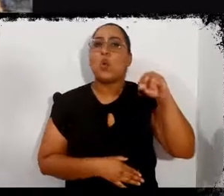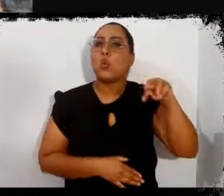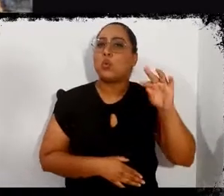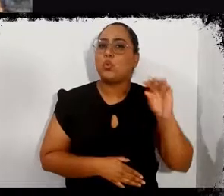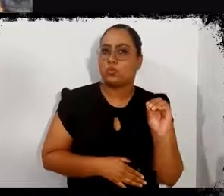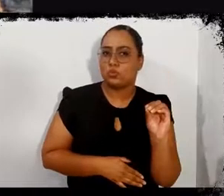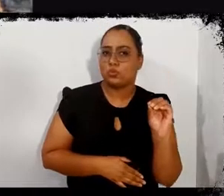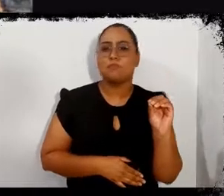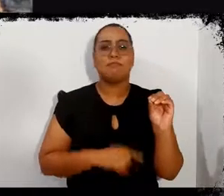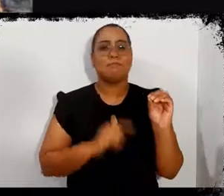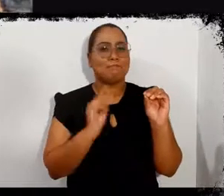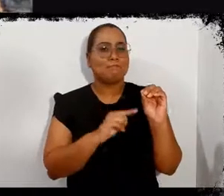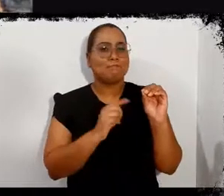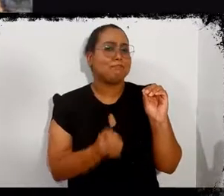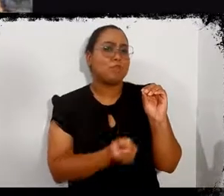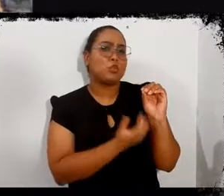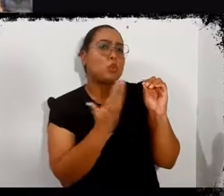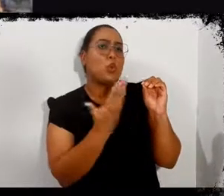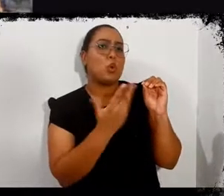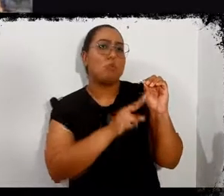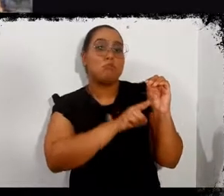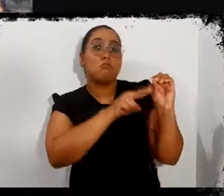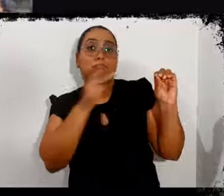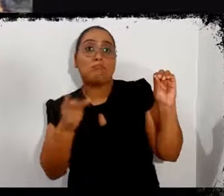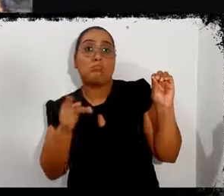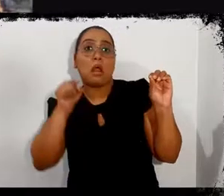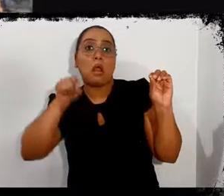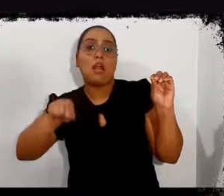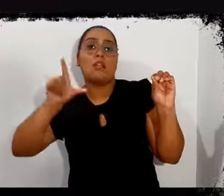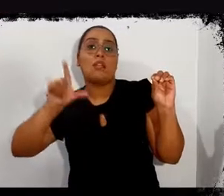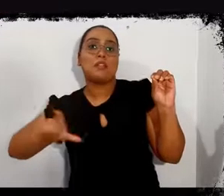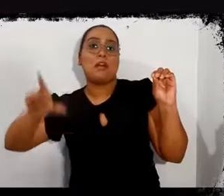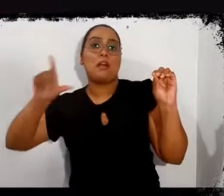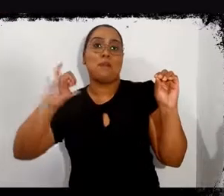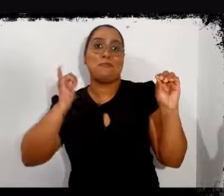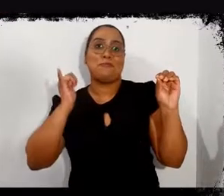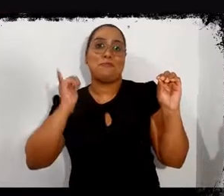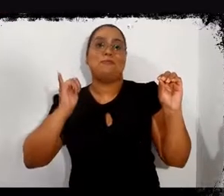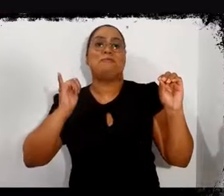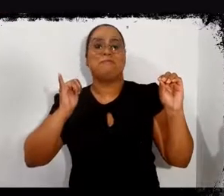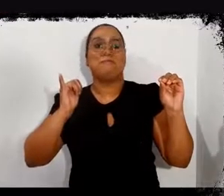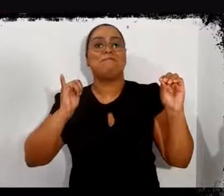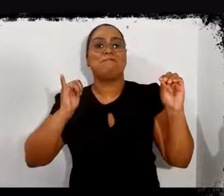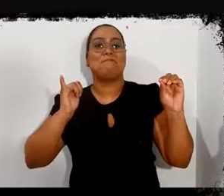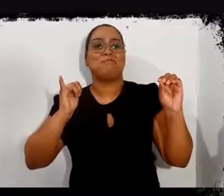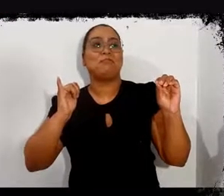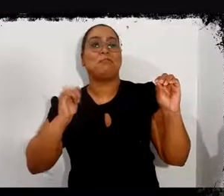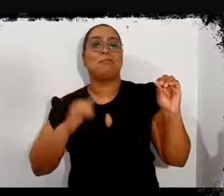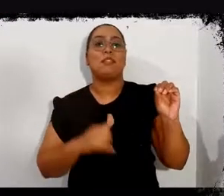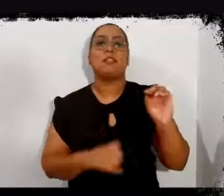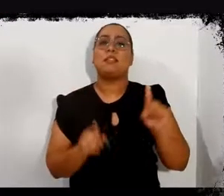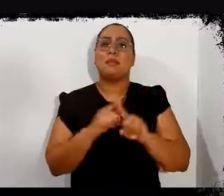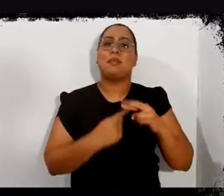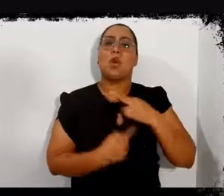Como nós podemos, eu até coloquei uma imagem aqui, que mostra uma cena